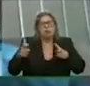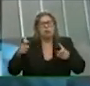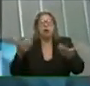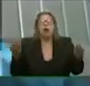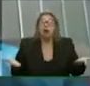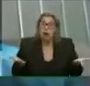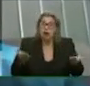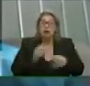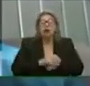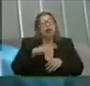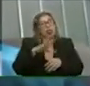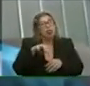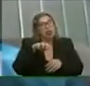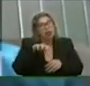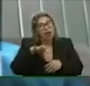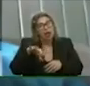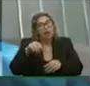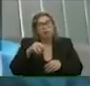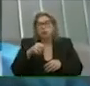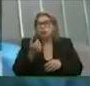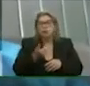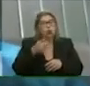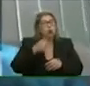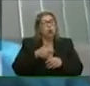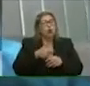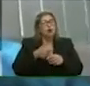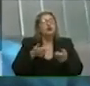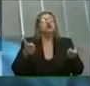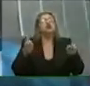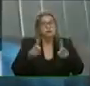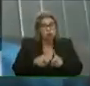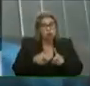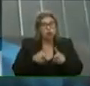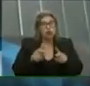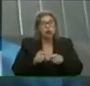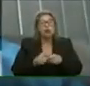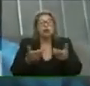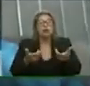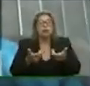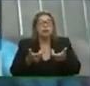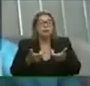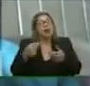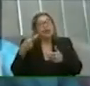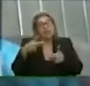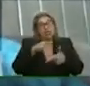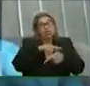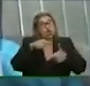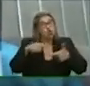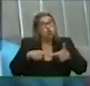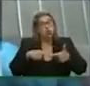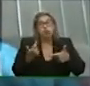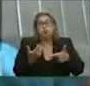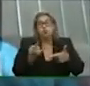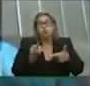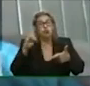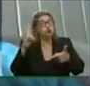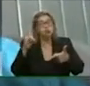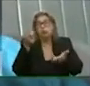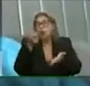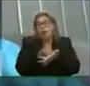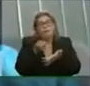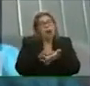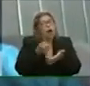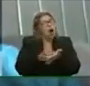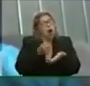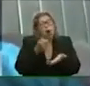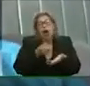por exemplo, que o Estado não se endividou mais, apesar desses dois governos não terem pago a dívida. Então, eu quero dizer o seguinte, é uma rendição, nós